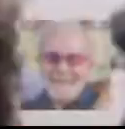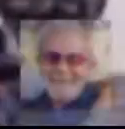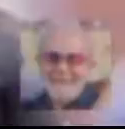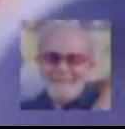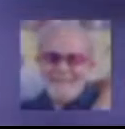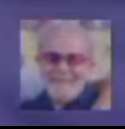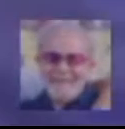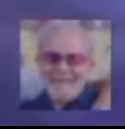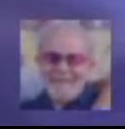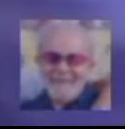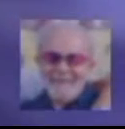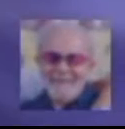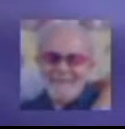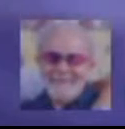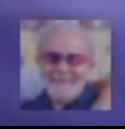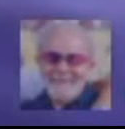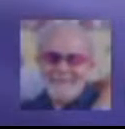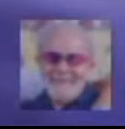país.